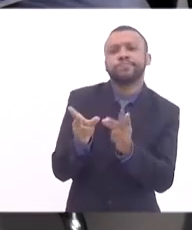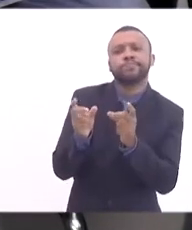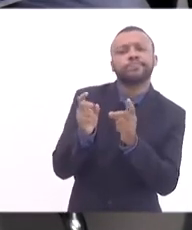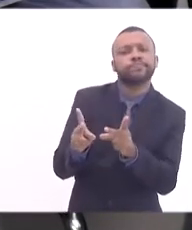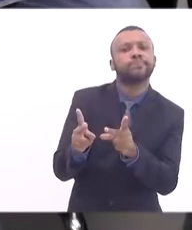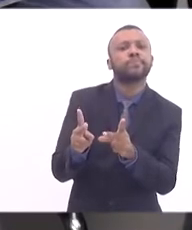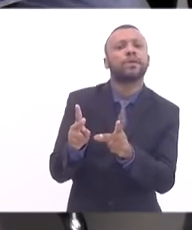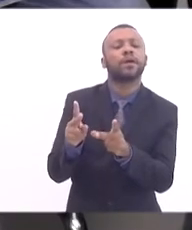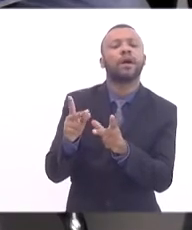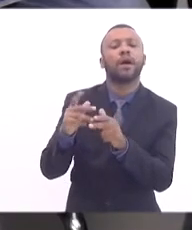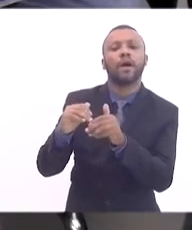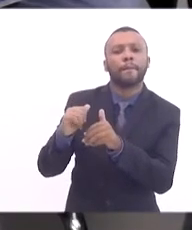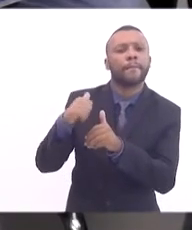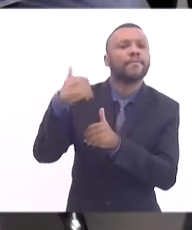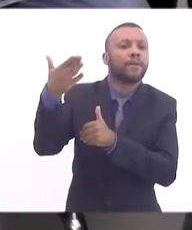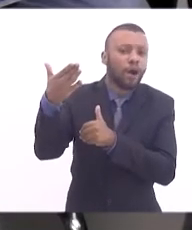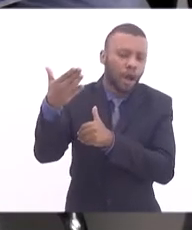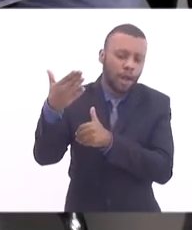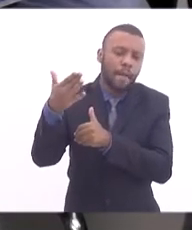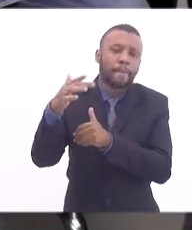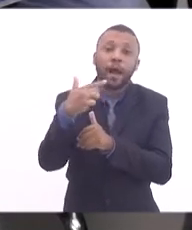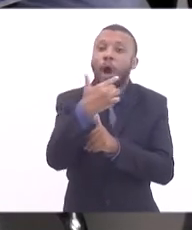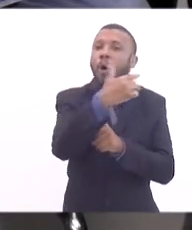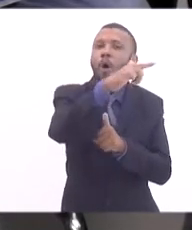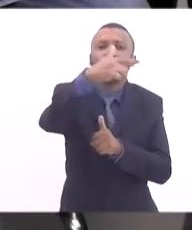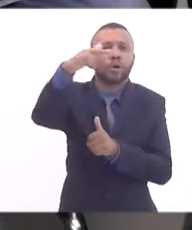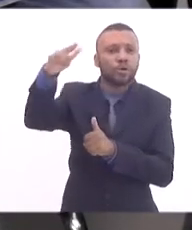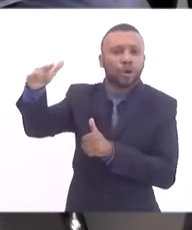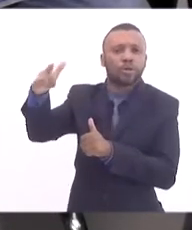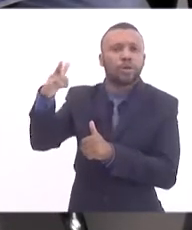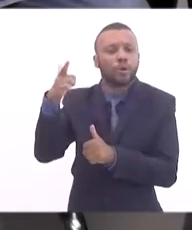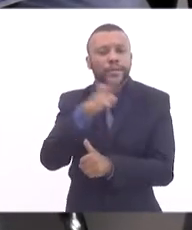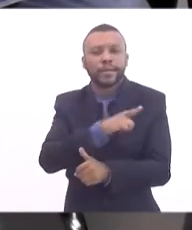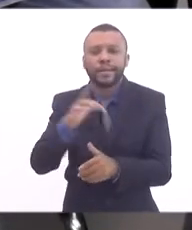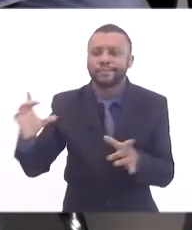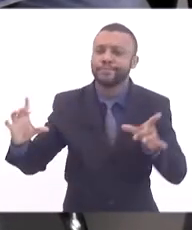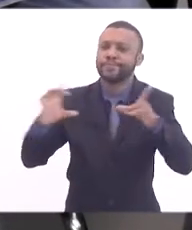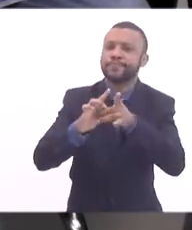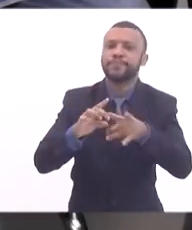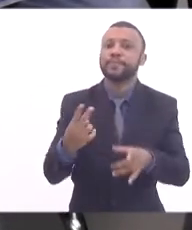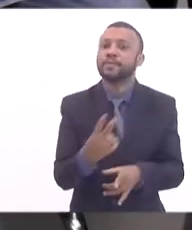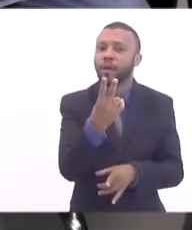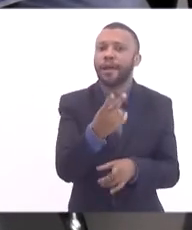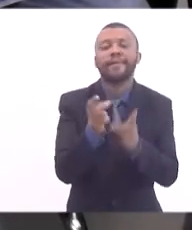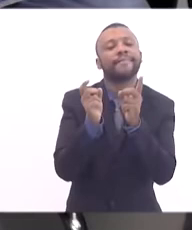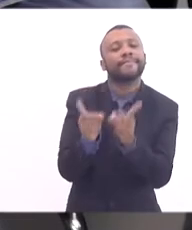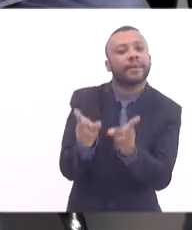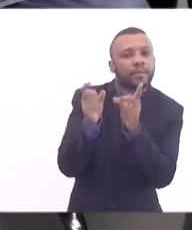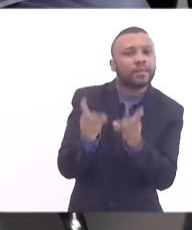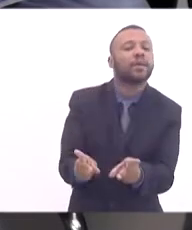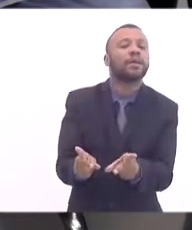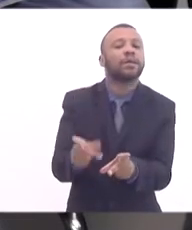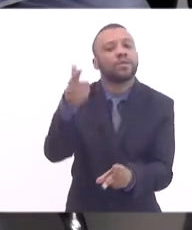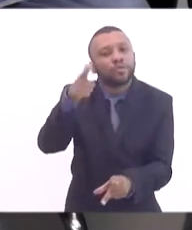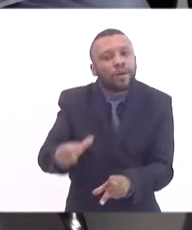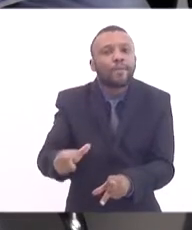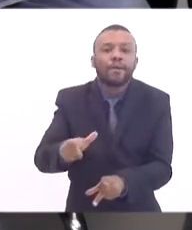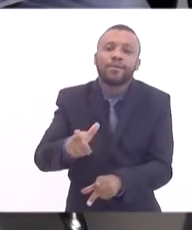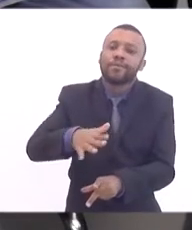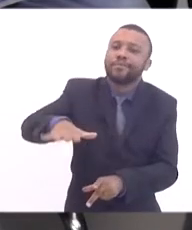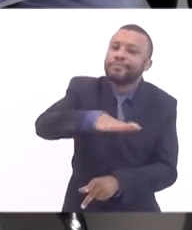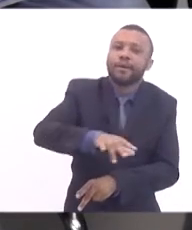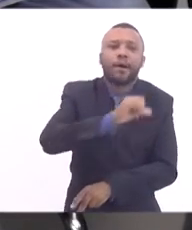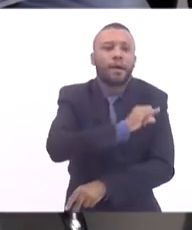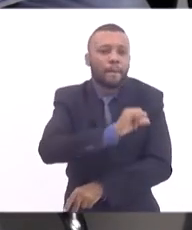de outros estados agreguem valor essa matéria-prima e vendo o novamente no mercado consumidor do Estado do Rio de Janeiro Então